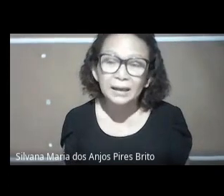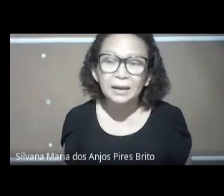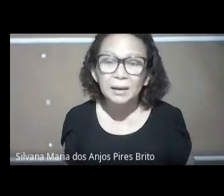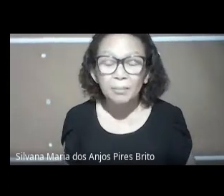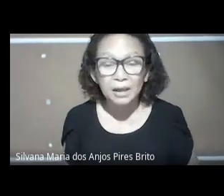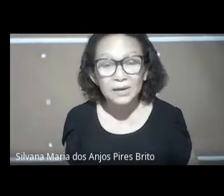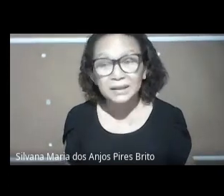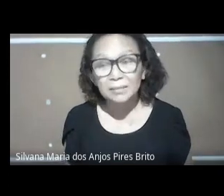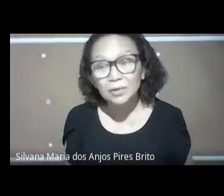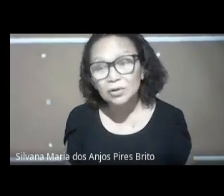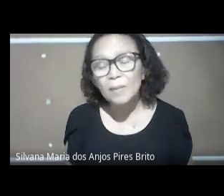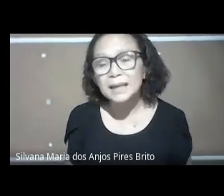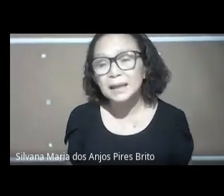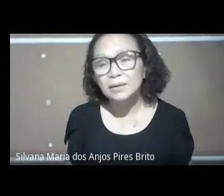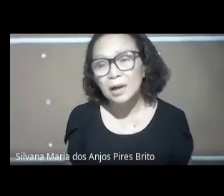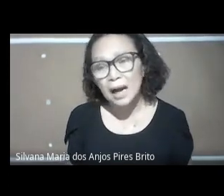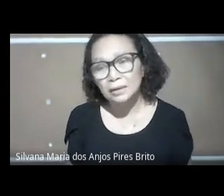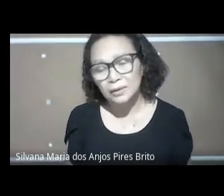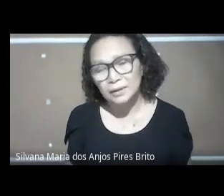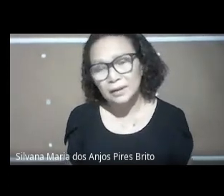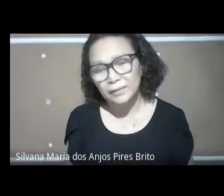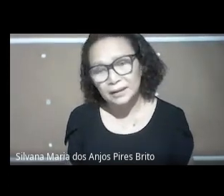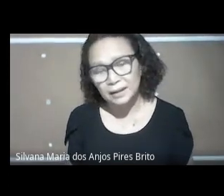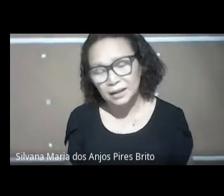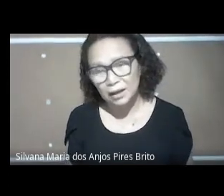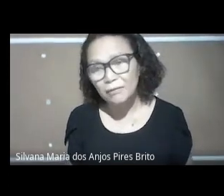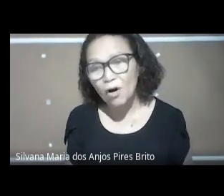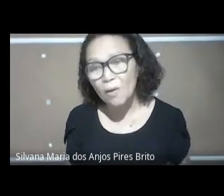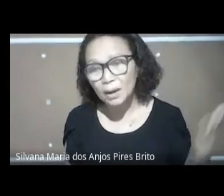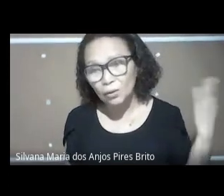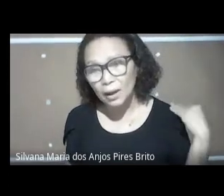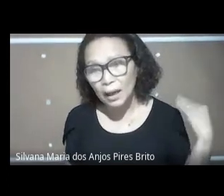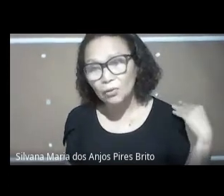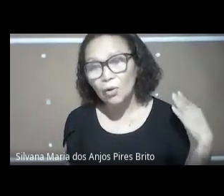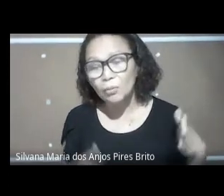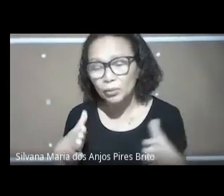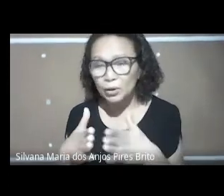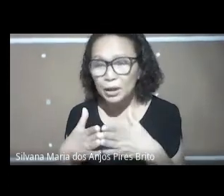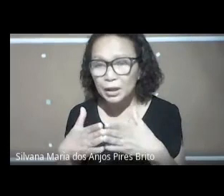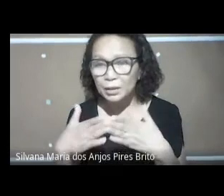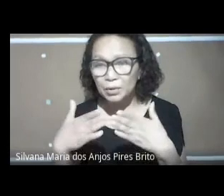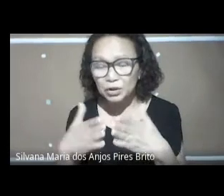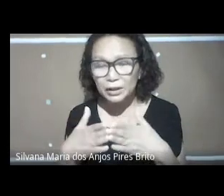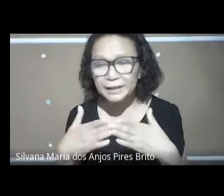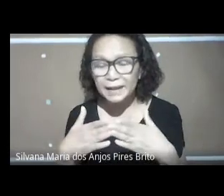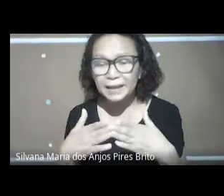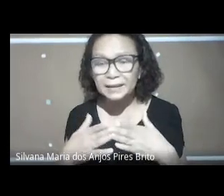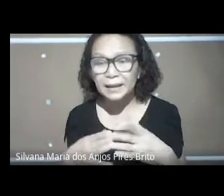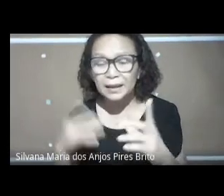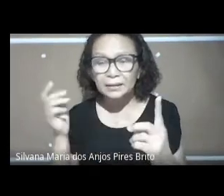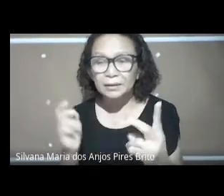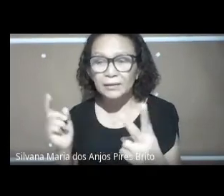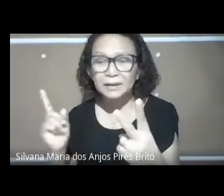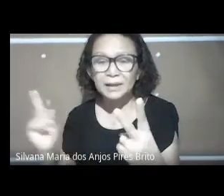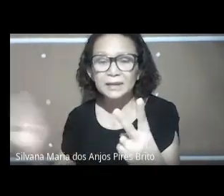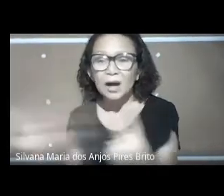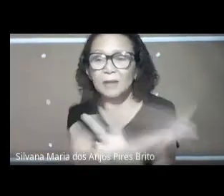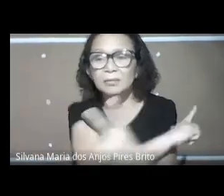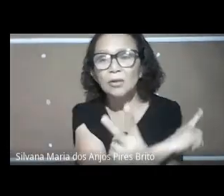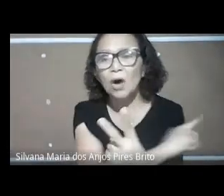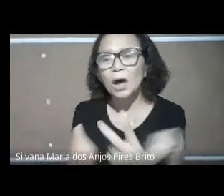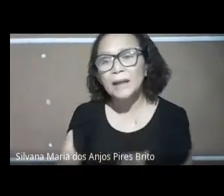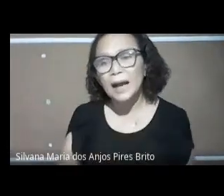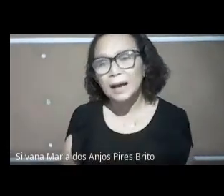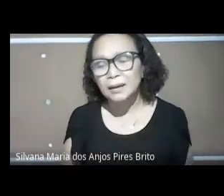incomodar? Vai. Mas vai ser muito mais educado você fazer desta forma, tocar no ombro e pedir licença, do que você